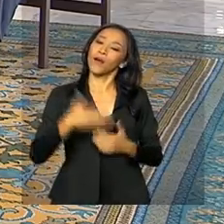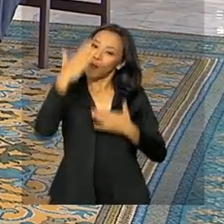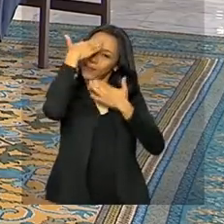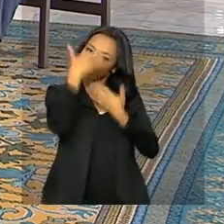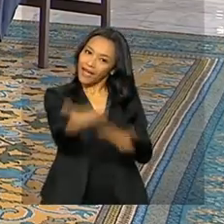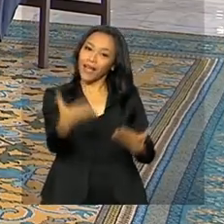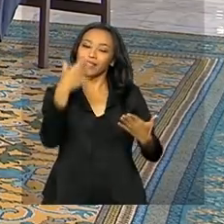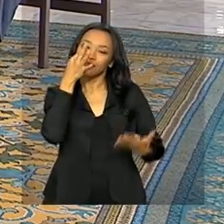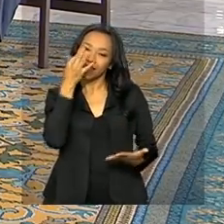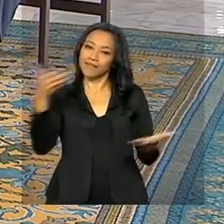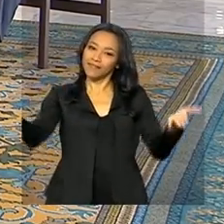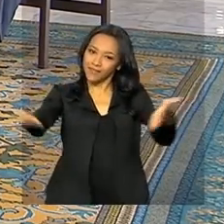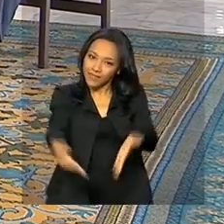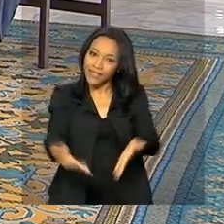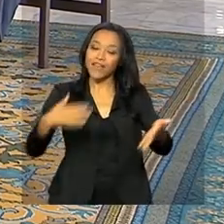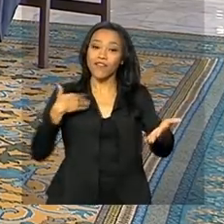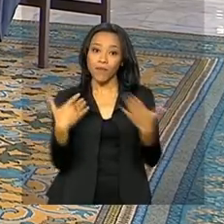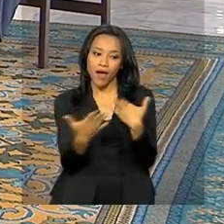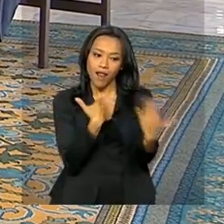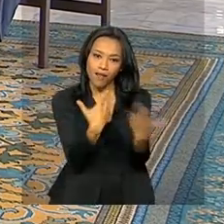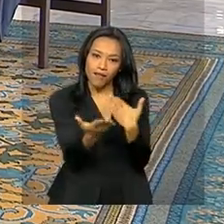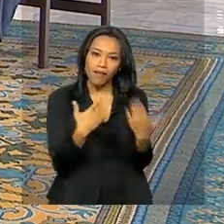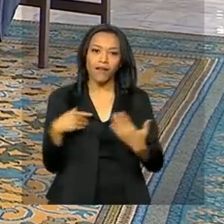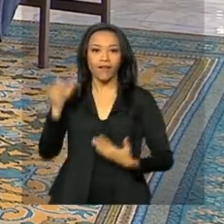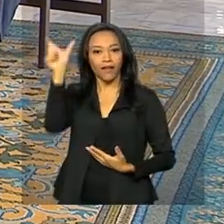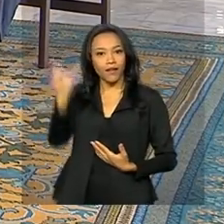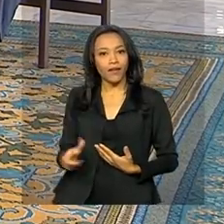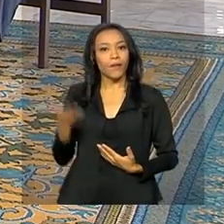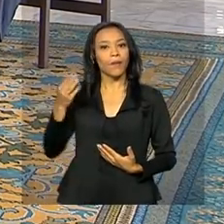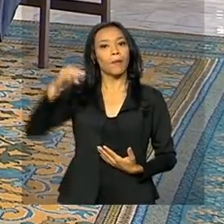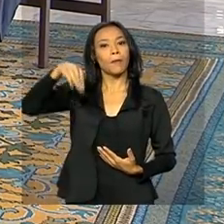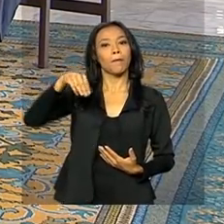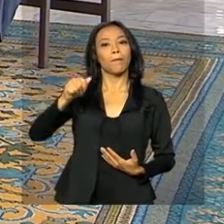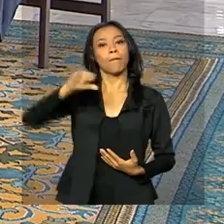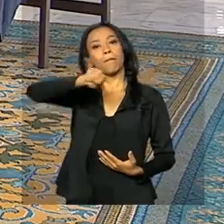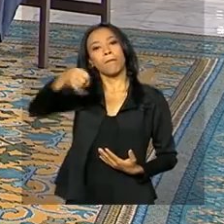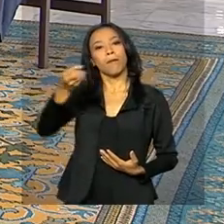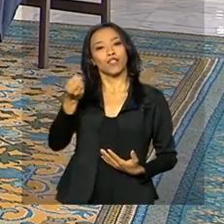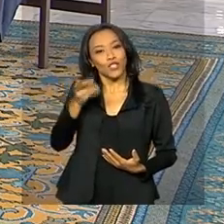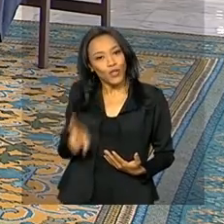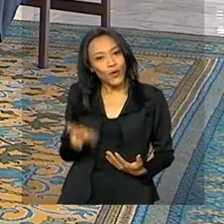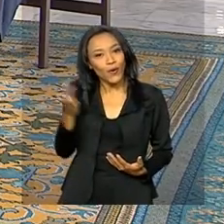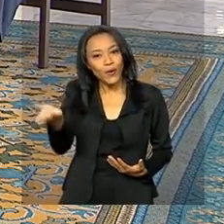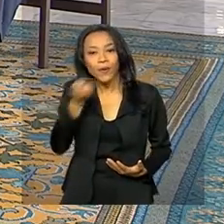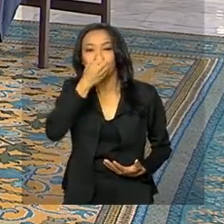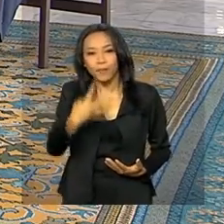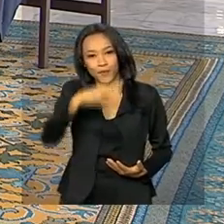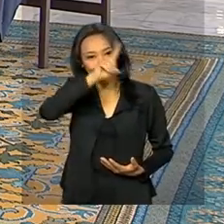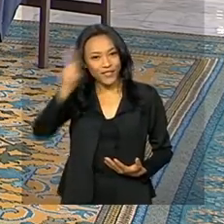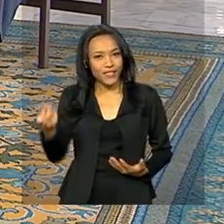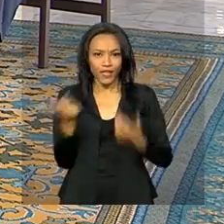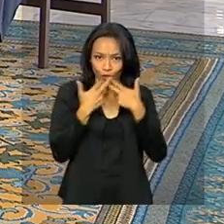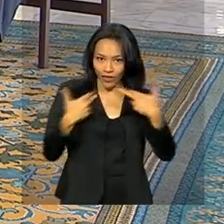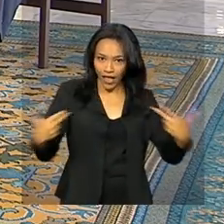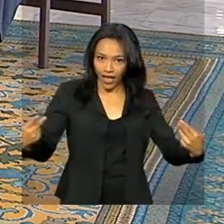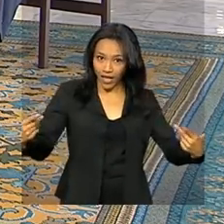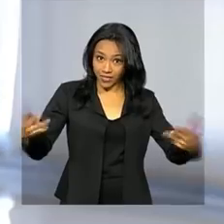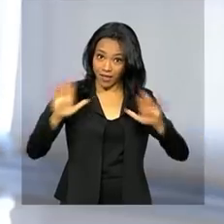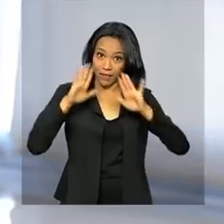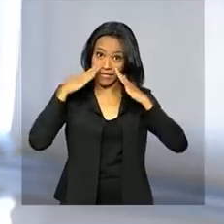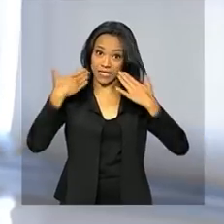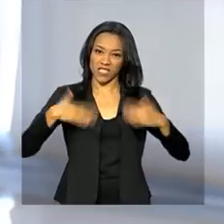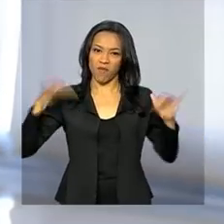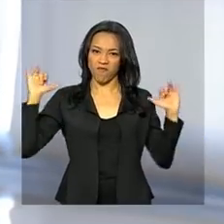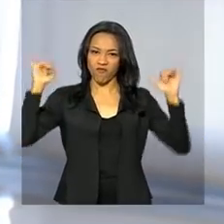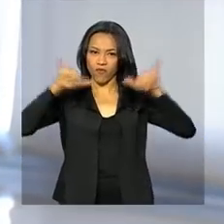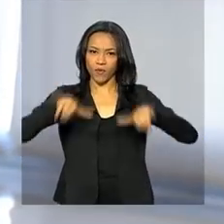já vamos nos aquecer aqui para o bate-papo. Eu começo com o Major Rocha. Bom dia, Major. A gente pode esperar novidades na apresentação da Esquadrilha